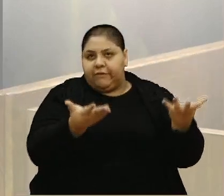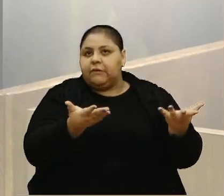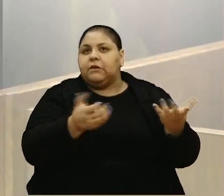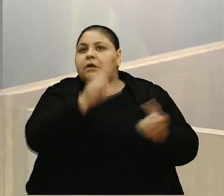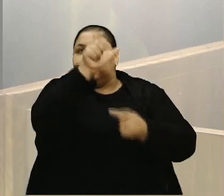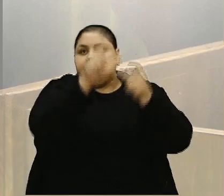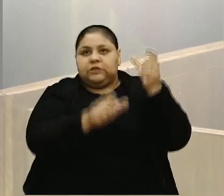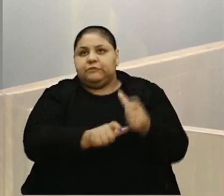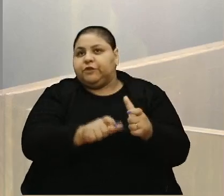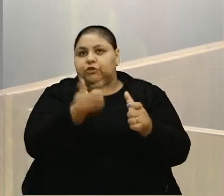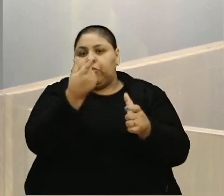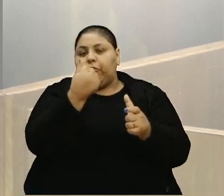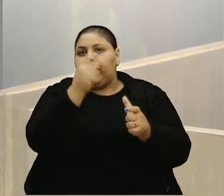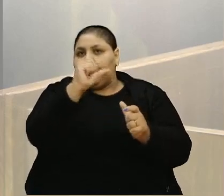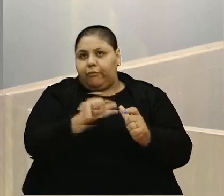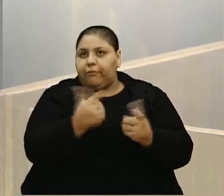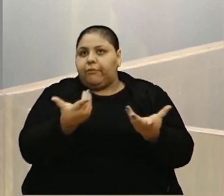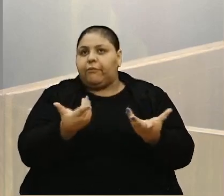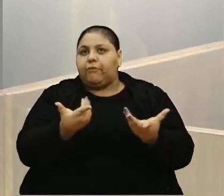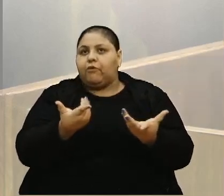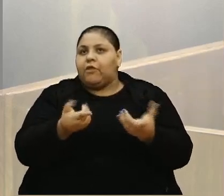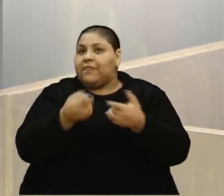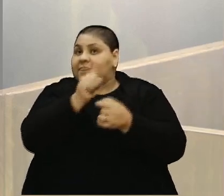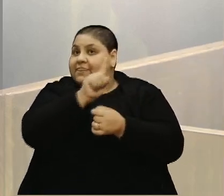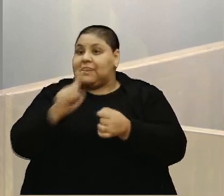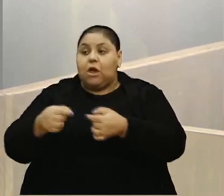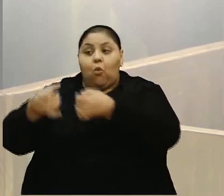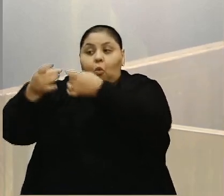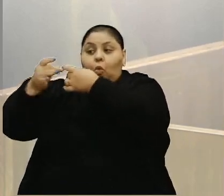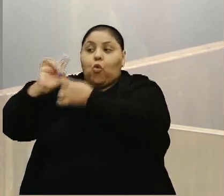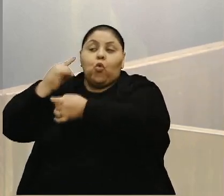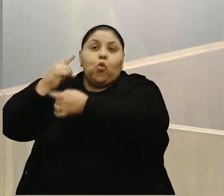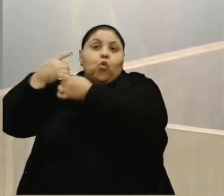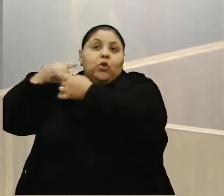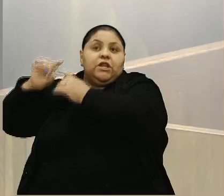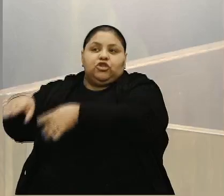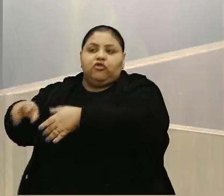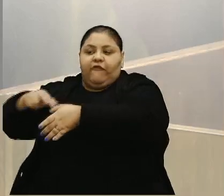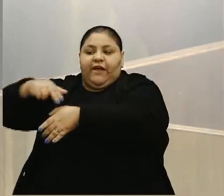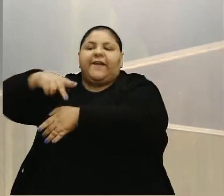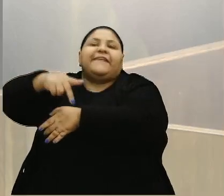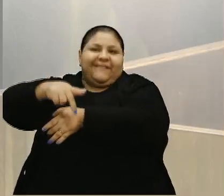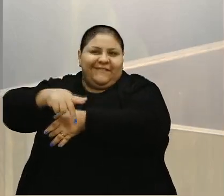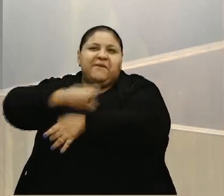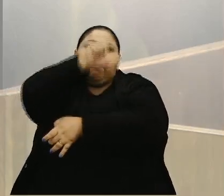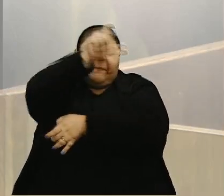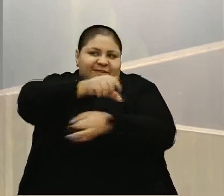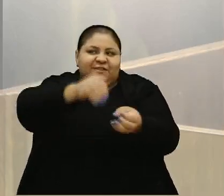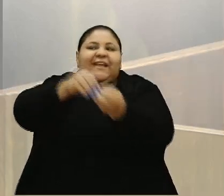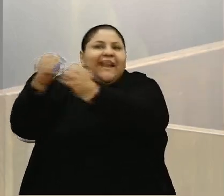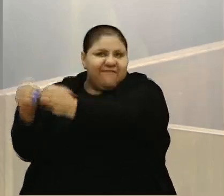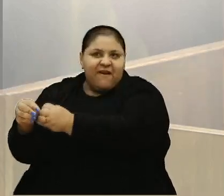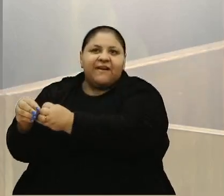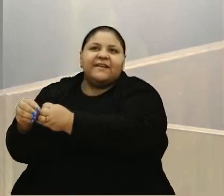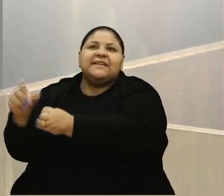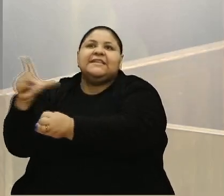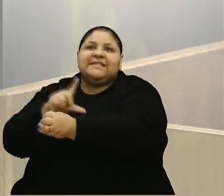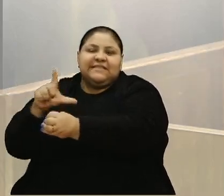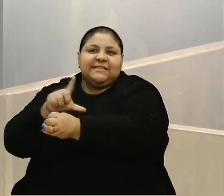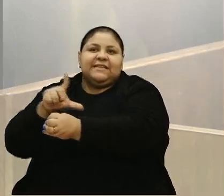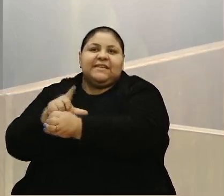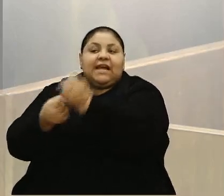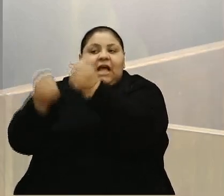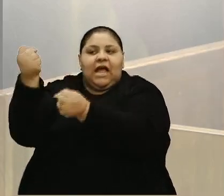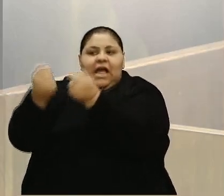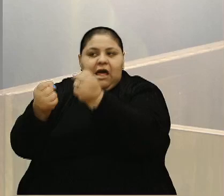pessoas de baixa renda. Não. O lixo, ele não vai caminhando. Alguém tem que levar. E para levar, tu tem que ter condução, tem